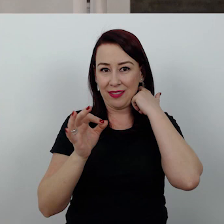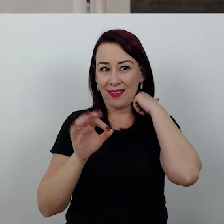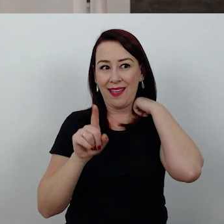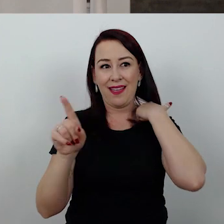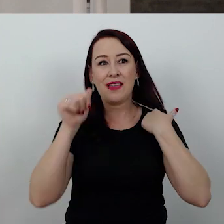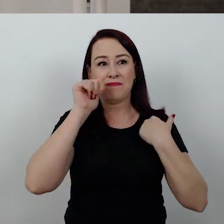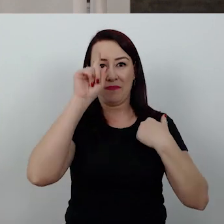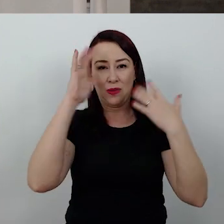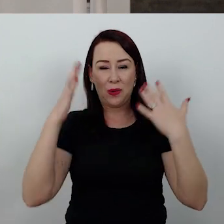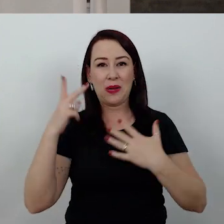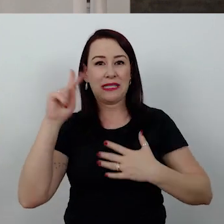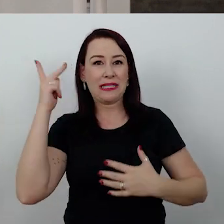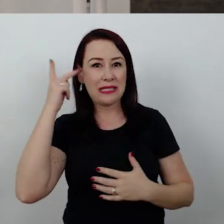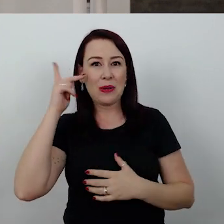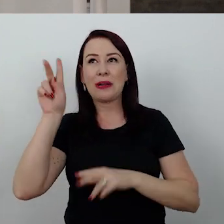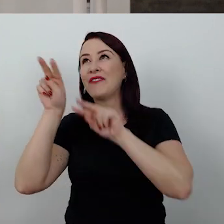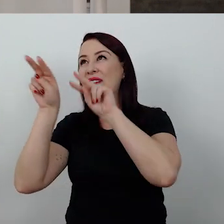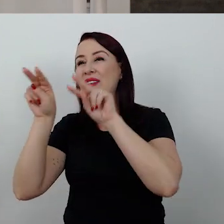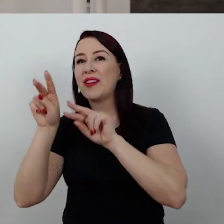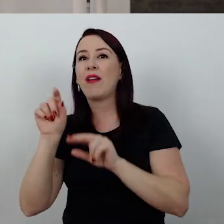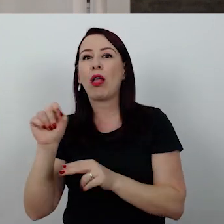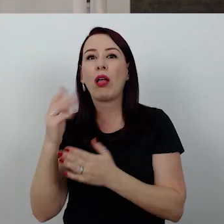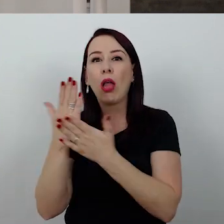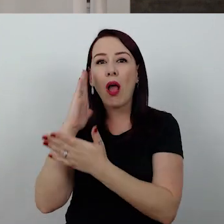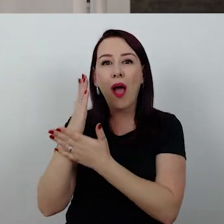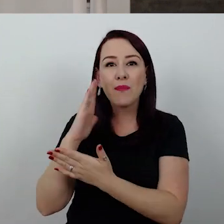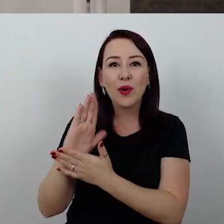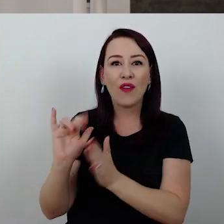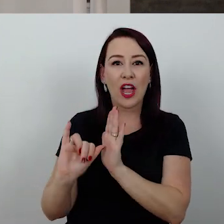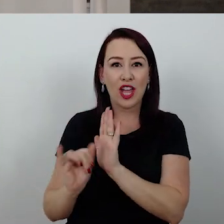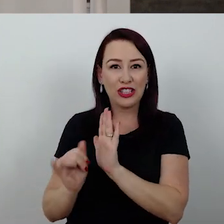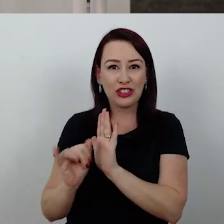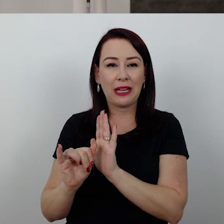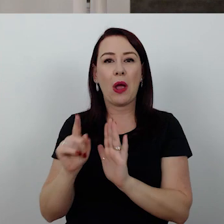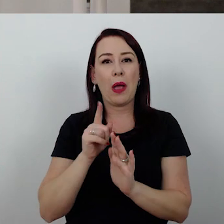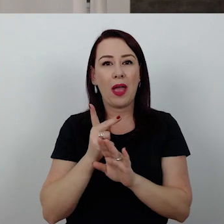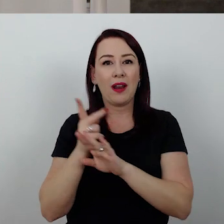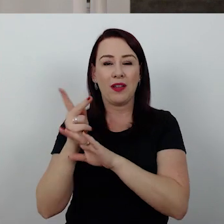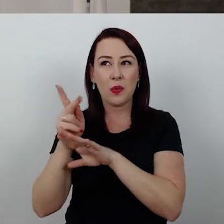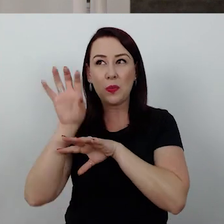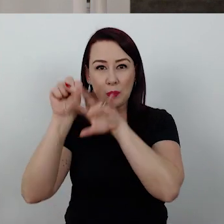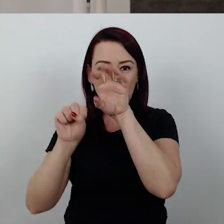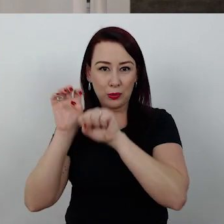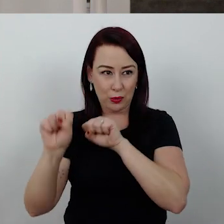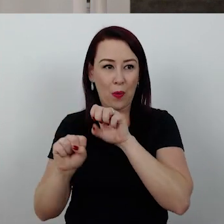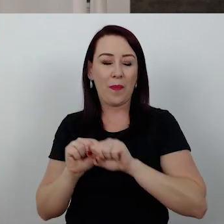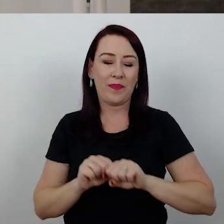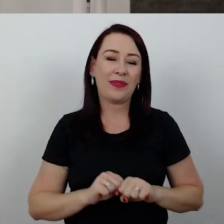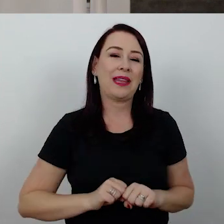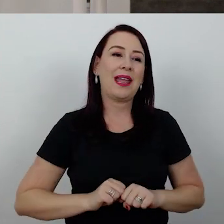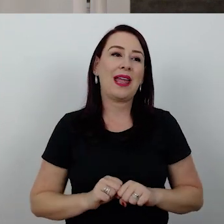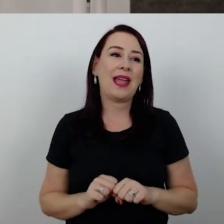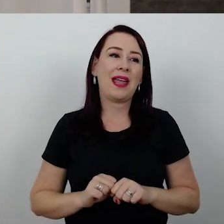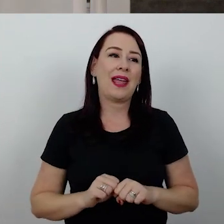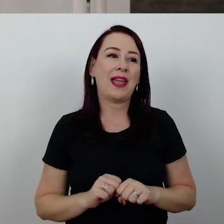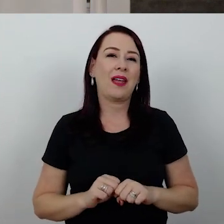isso? Você entrava para ver o resultado dos editais e aí vocês passaram a buscar, que é uma coisa